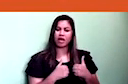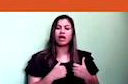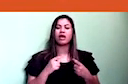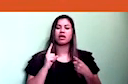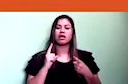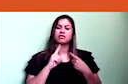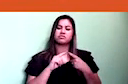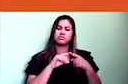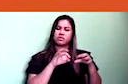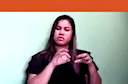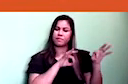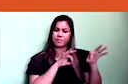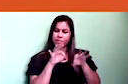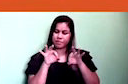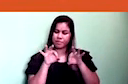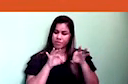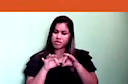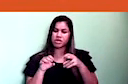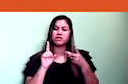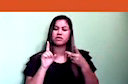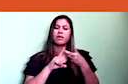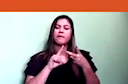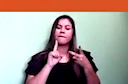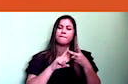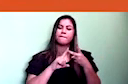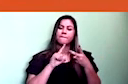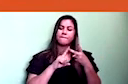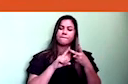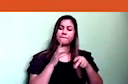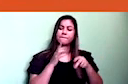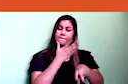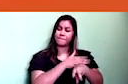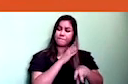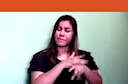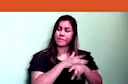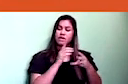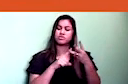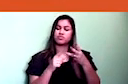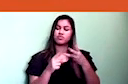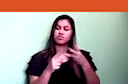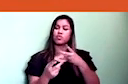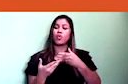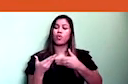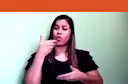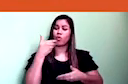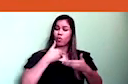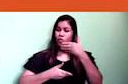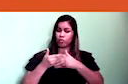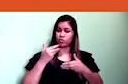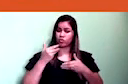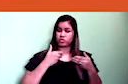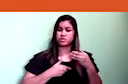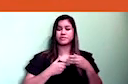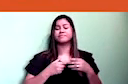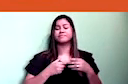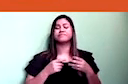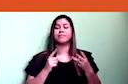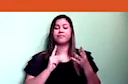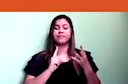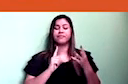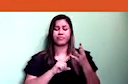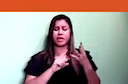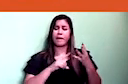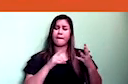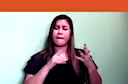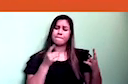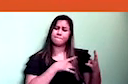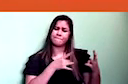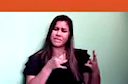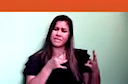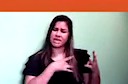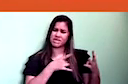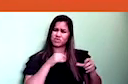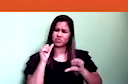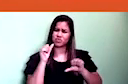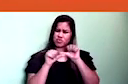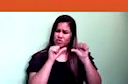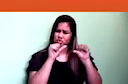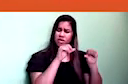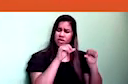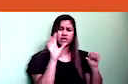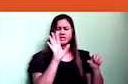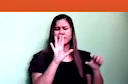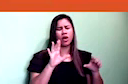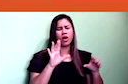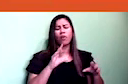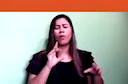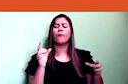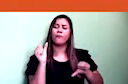planeje-se, prepare-se e cuide-se. Não tenha medo das mudanças. As mudanças, elas são necessárias e elas estão ali para que a gente